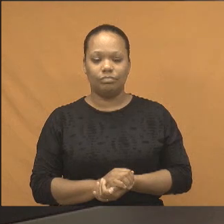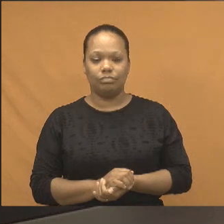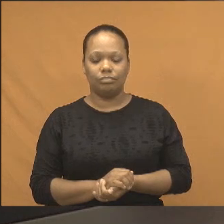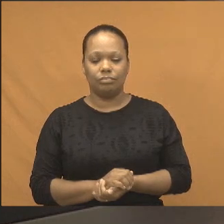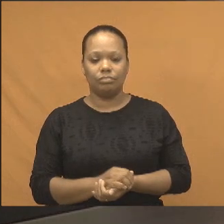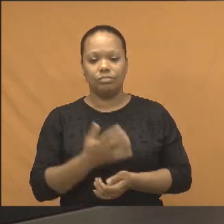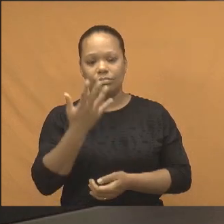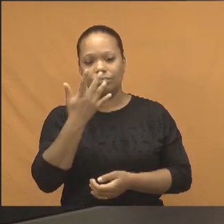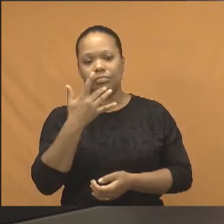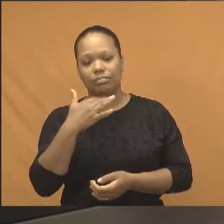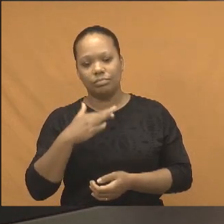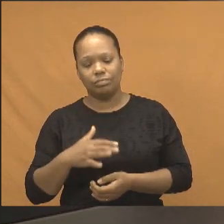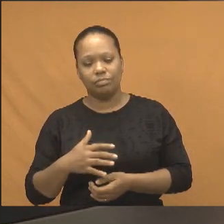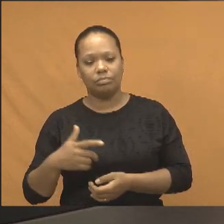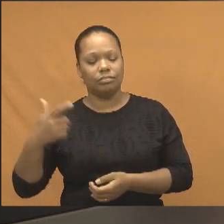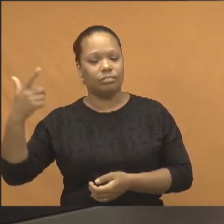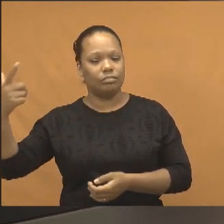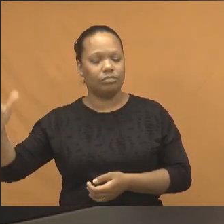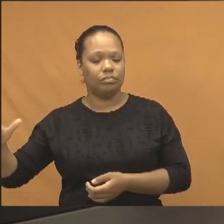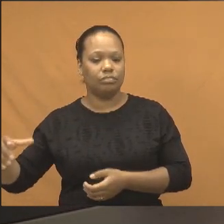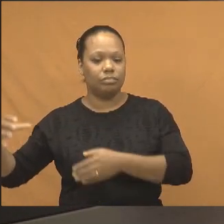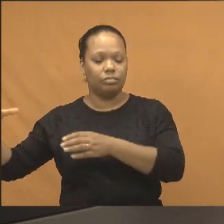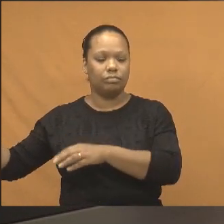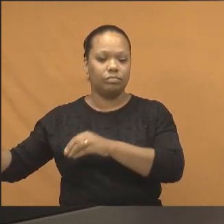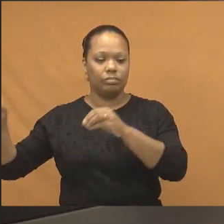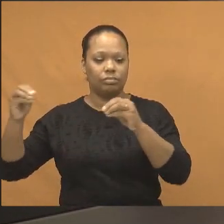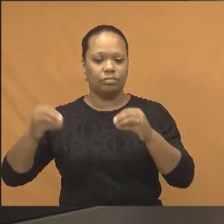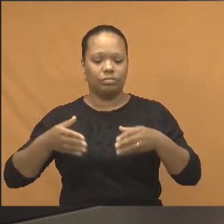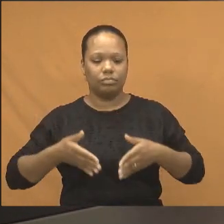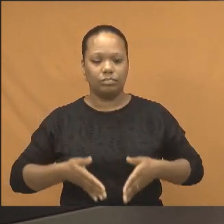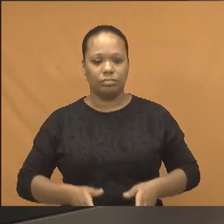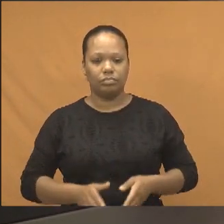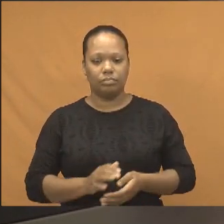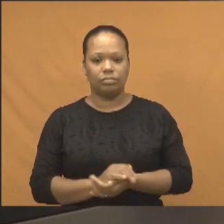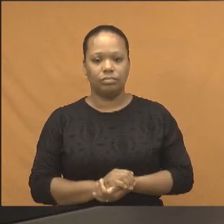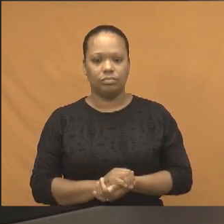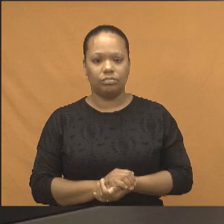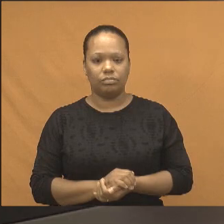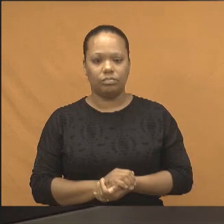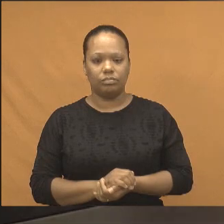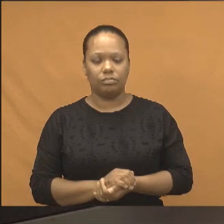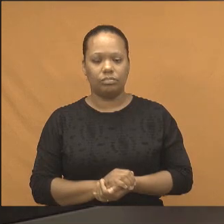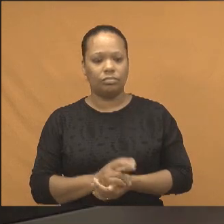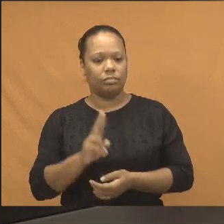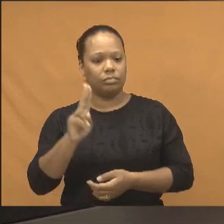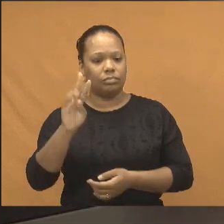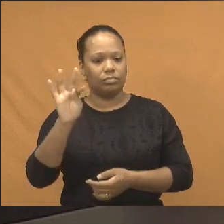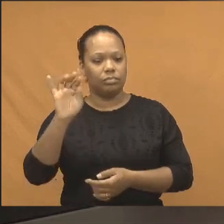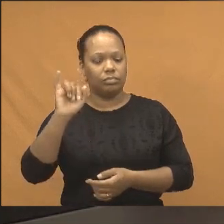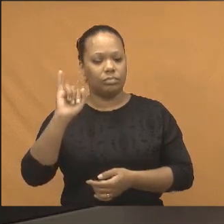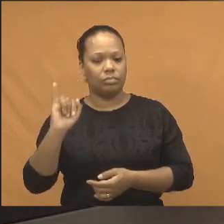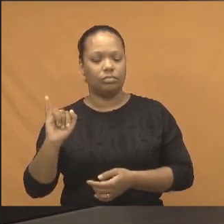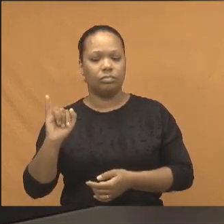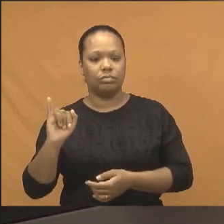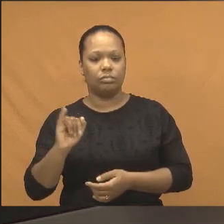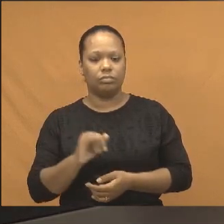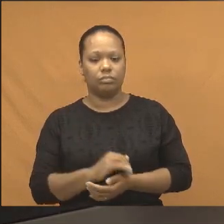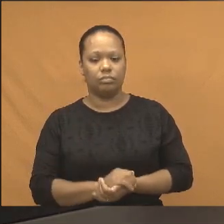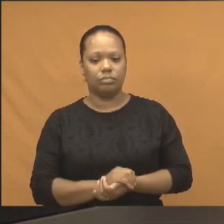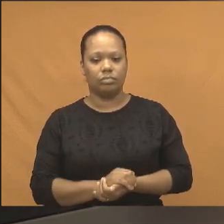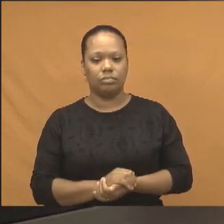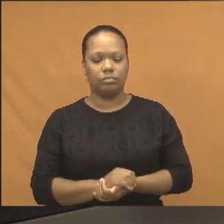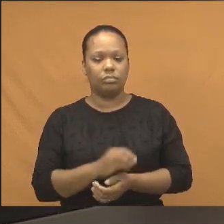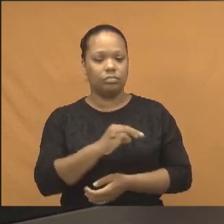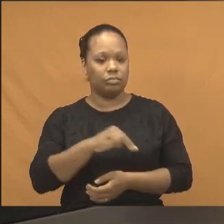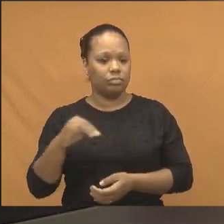recebendo crianças até do litoral norte, toda a região, que vem nascer aqui porque nós temos a cobertura de UTI e depois o município,